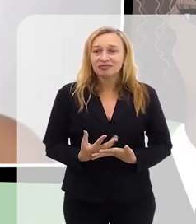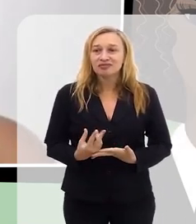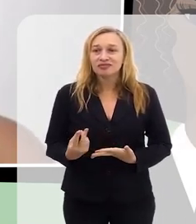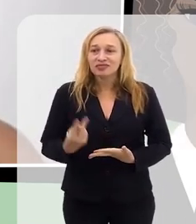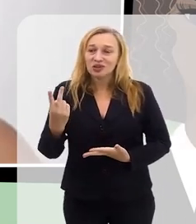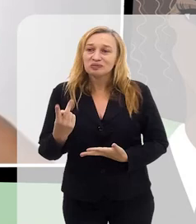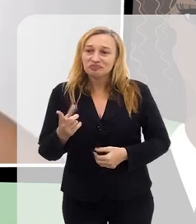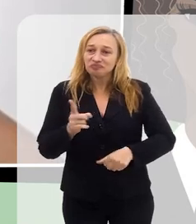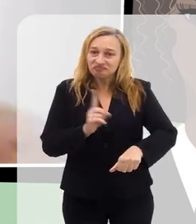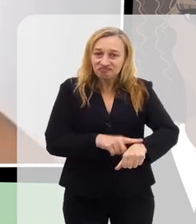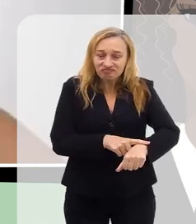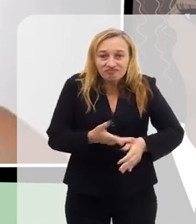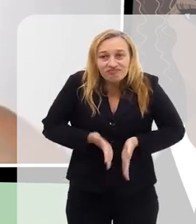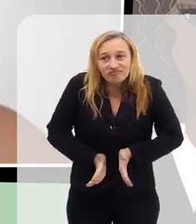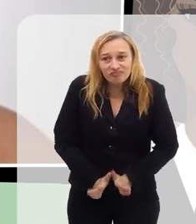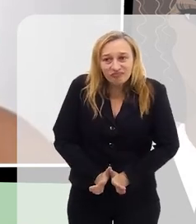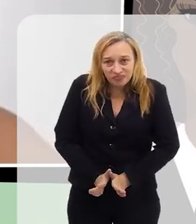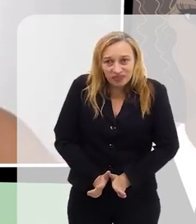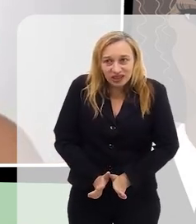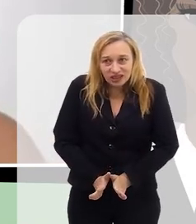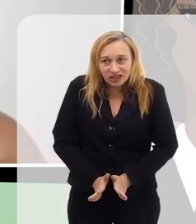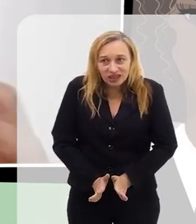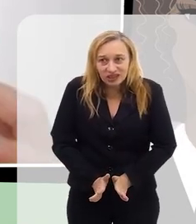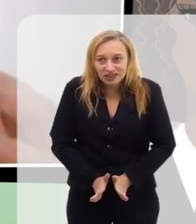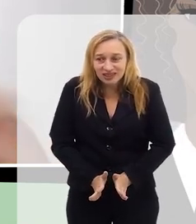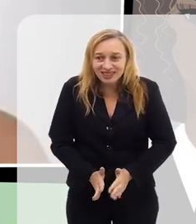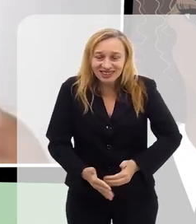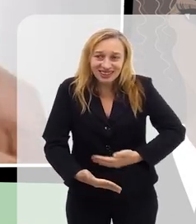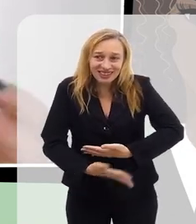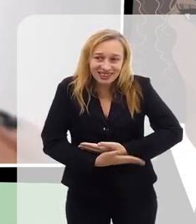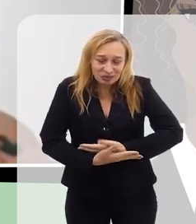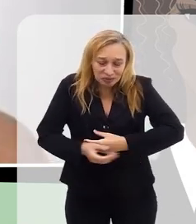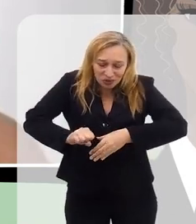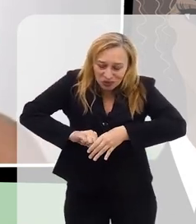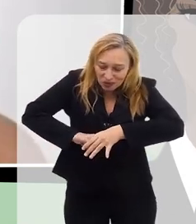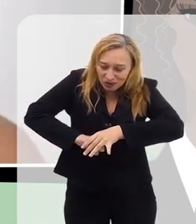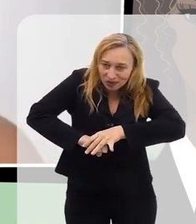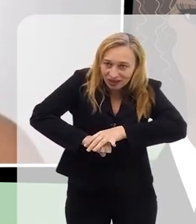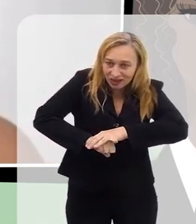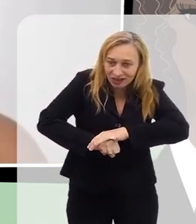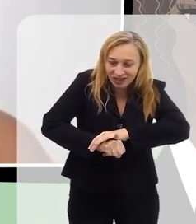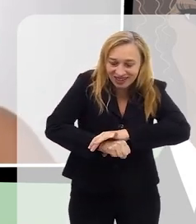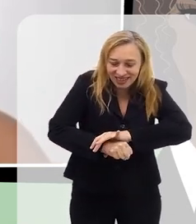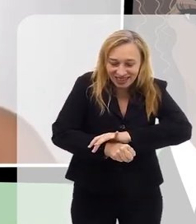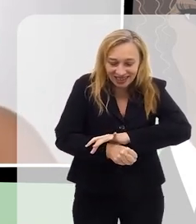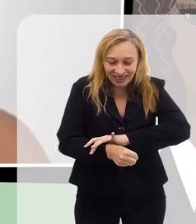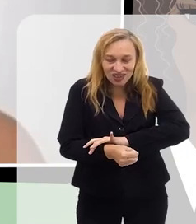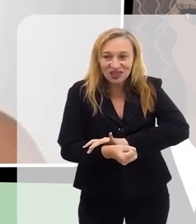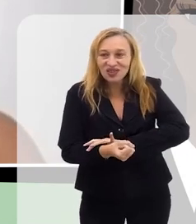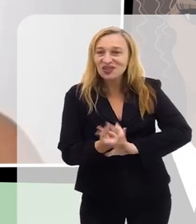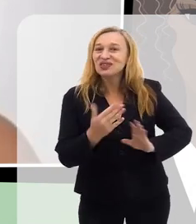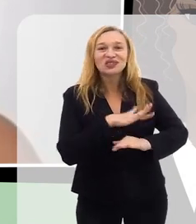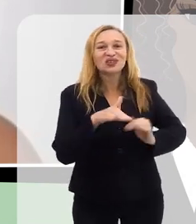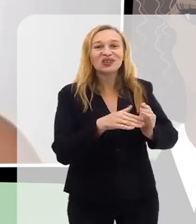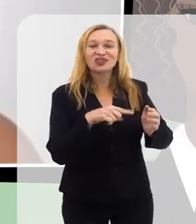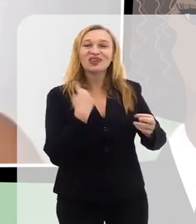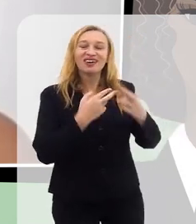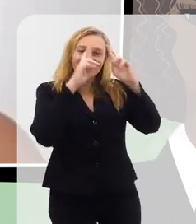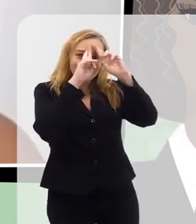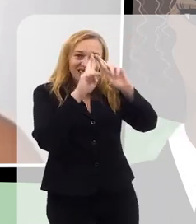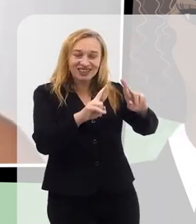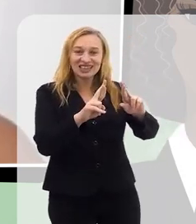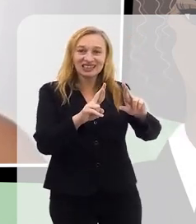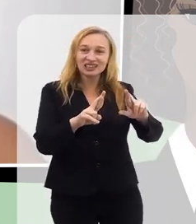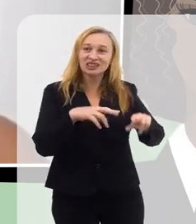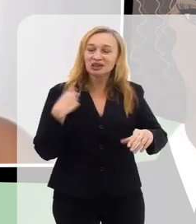E isso vale para ali desde o momento do nascimento, no momento que aquele bebê está sendo gestado. Todos nós merecemos respeito.